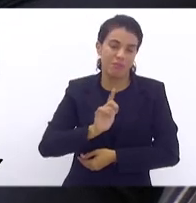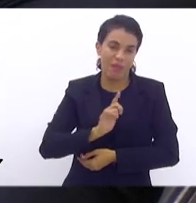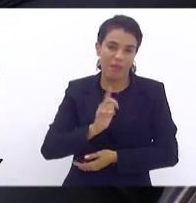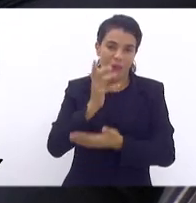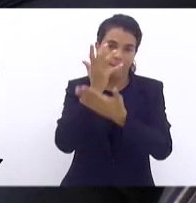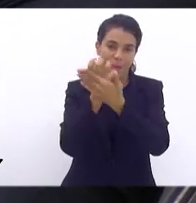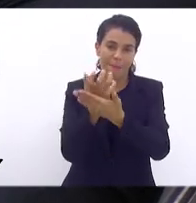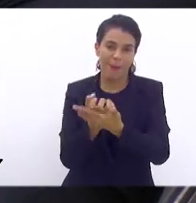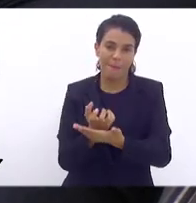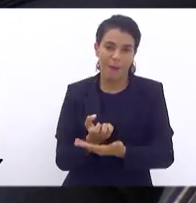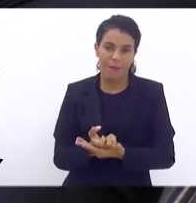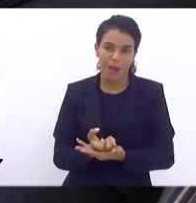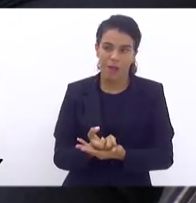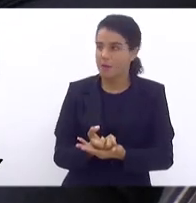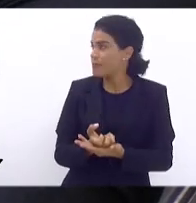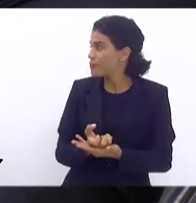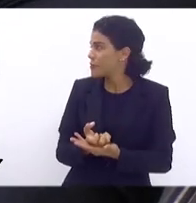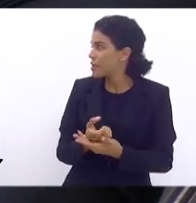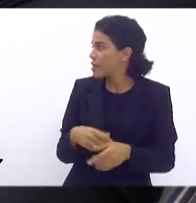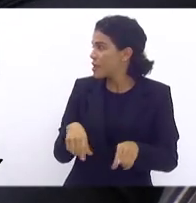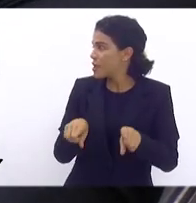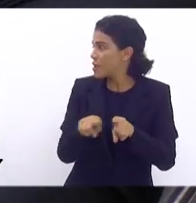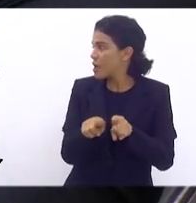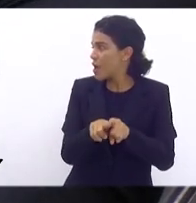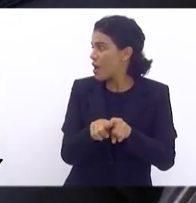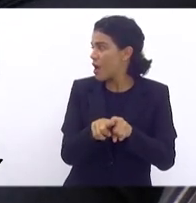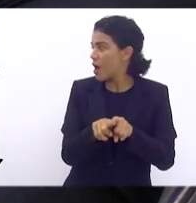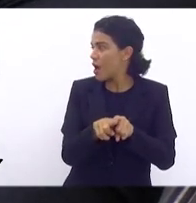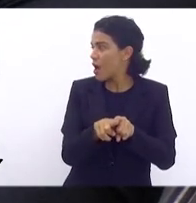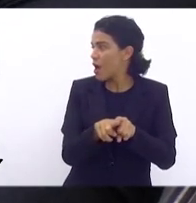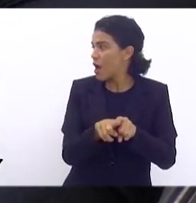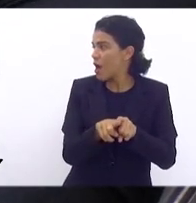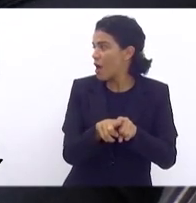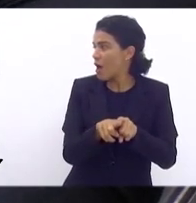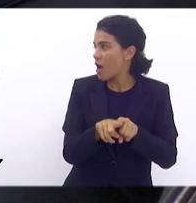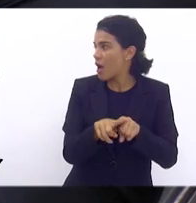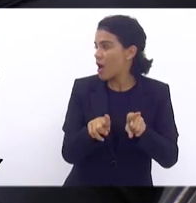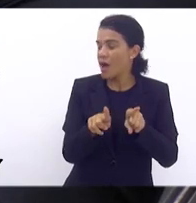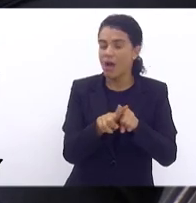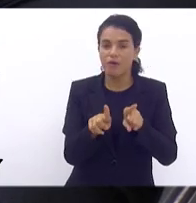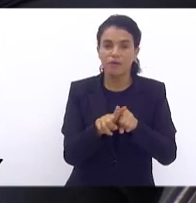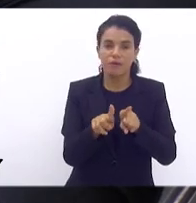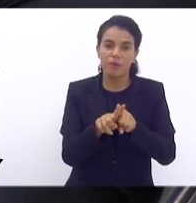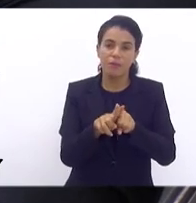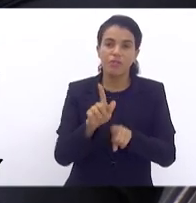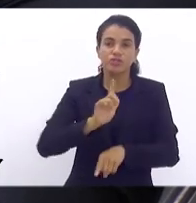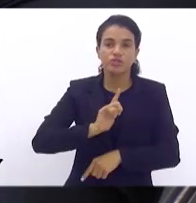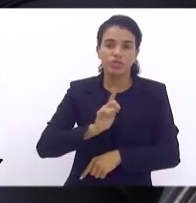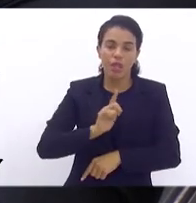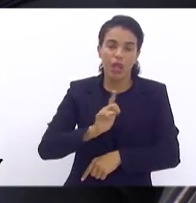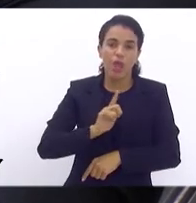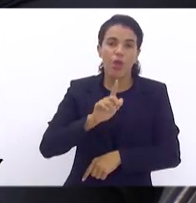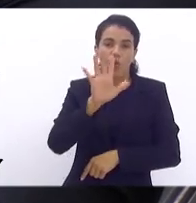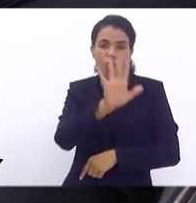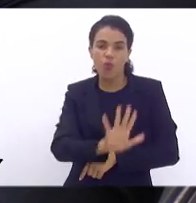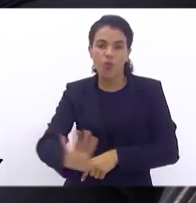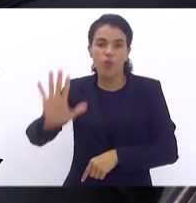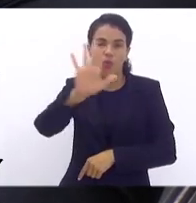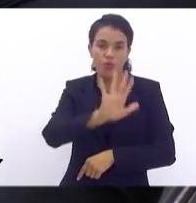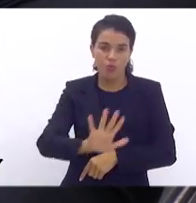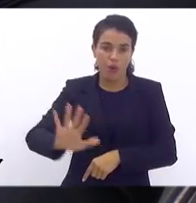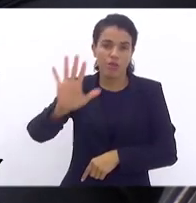isso seria muito importante na fórmulação pra gente ter um Panorama um